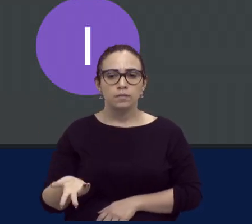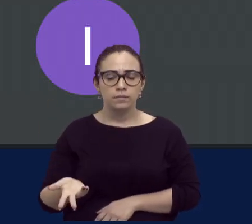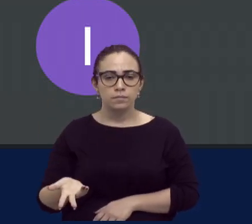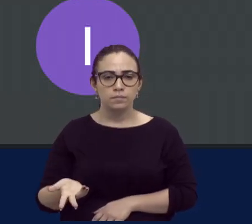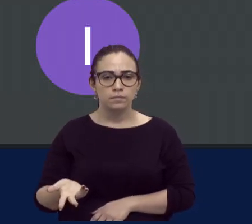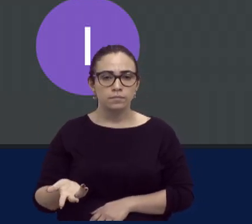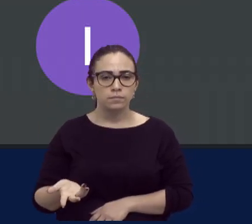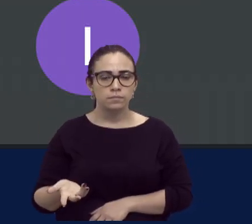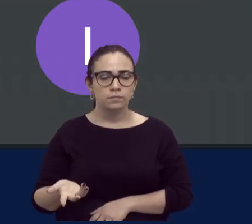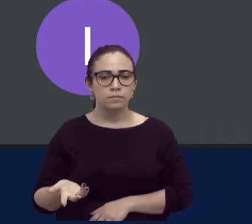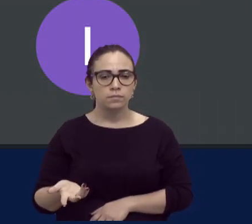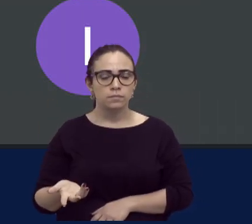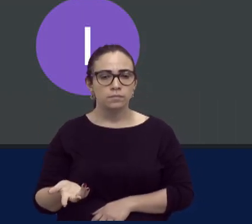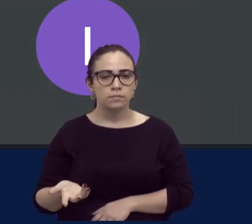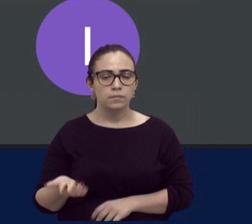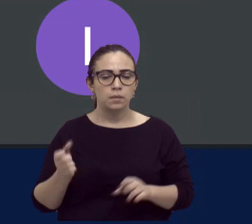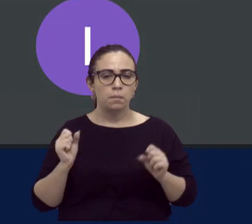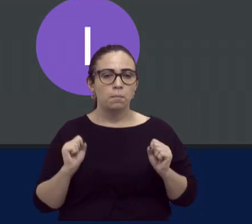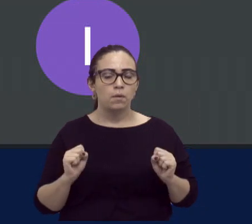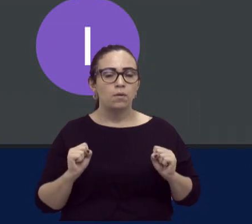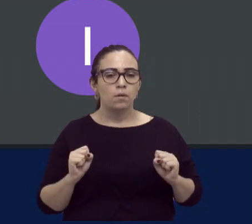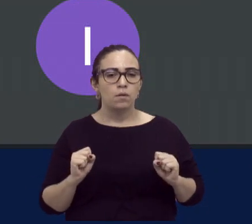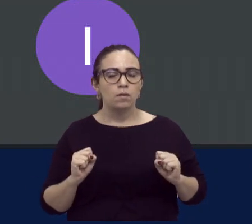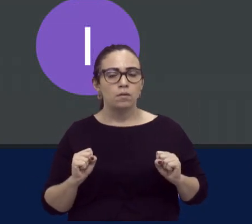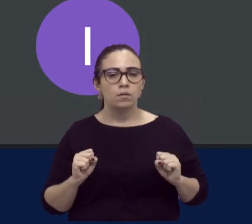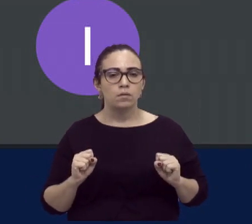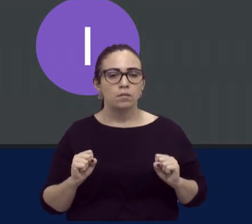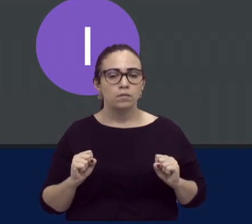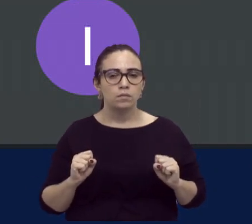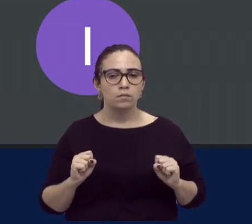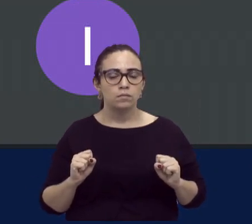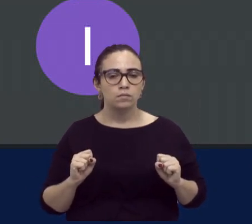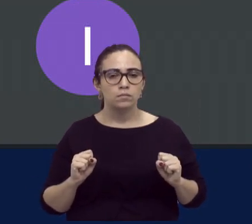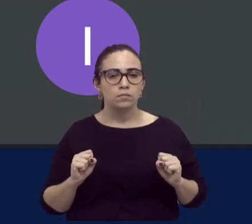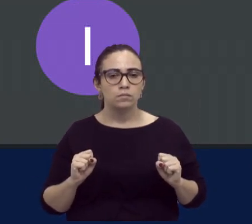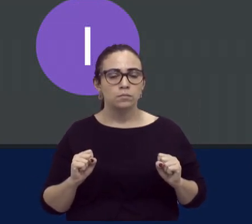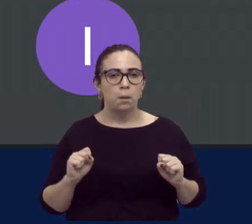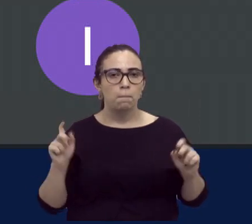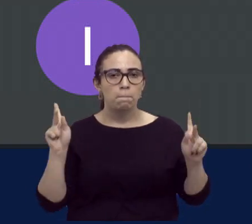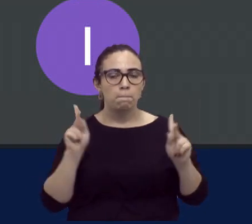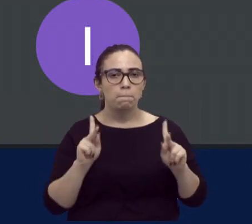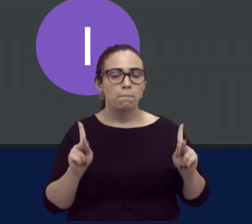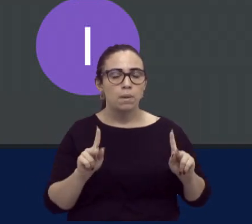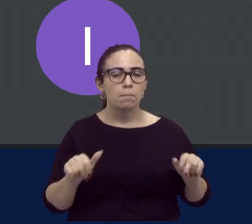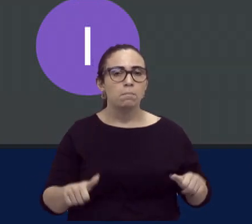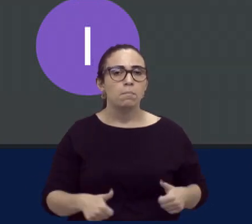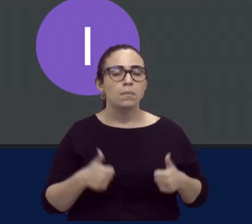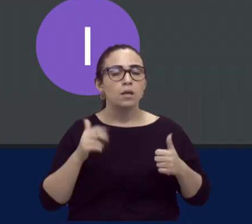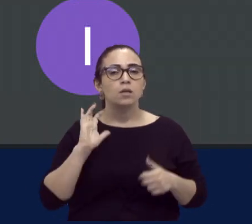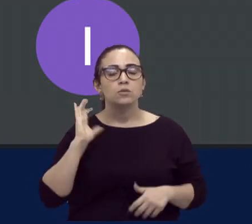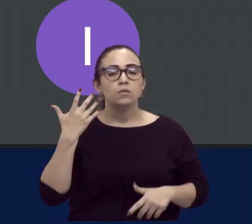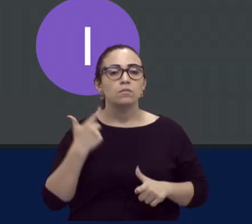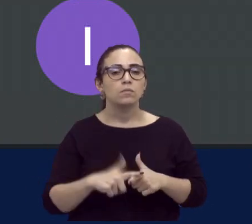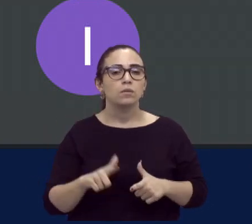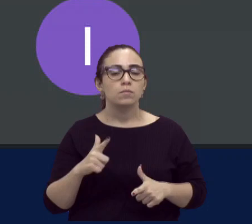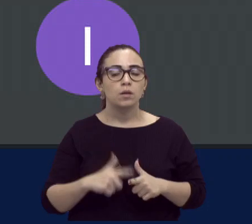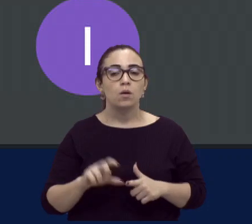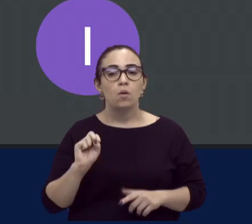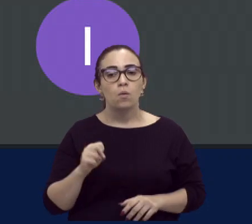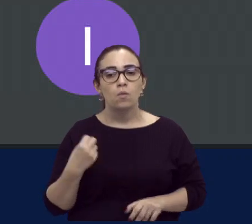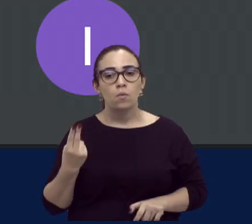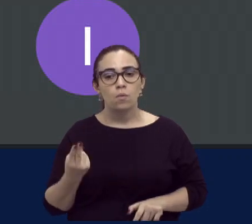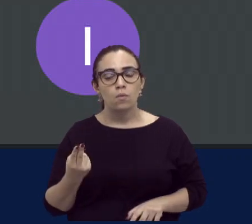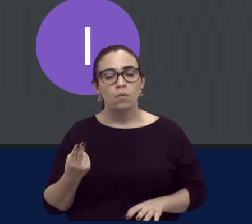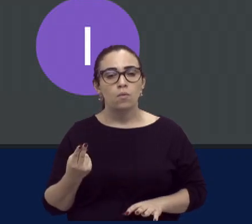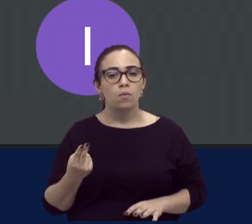te trazer alguma paz nessa situação? Que possa resolver ou que possa